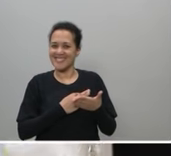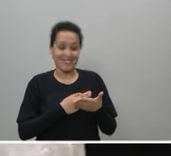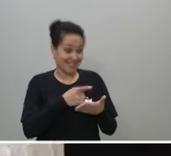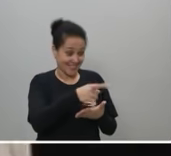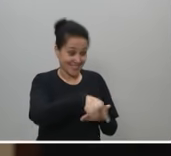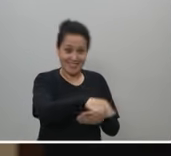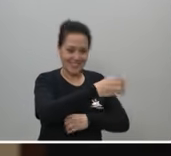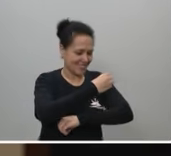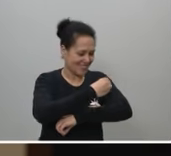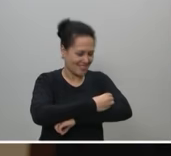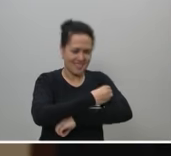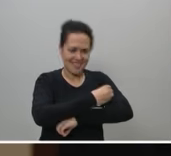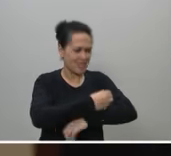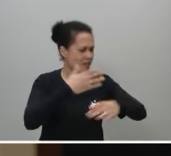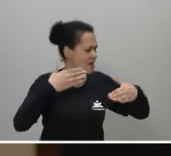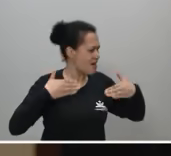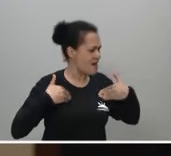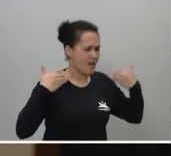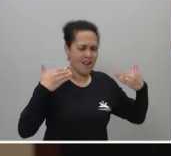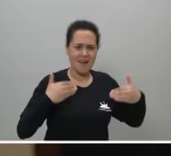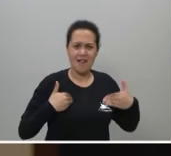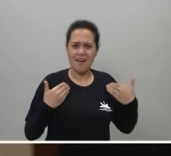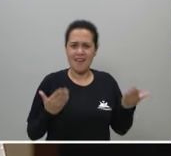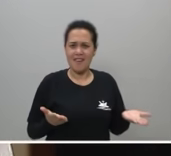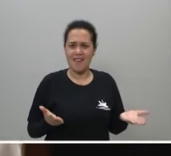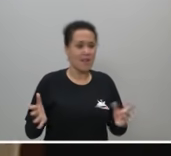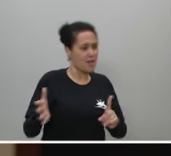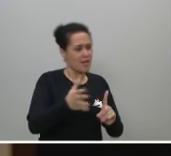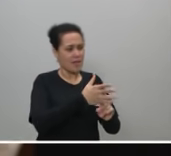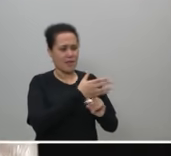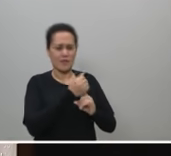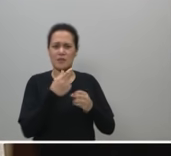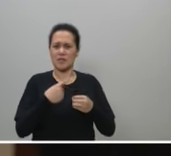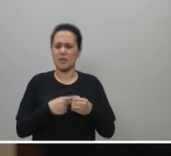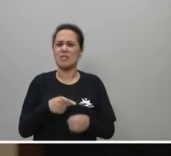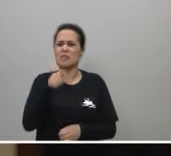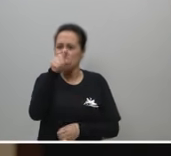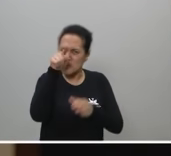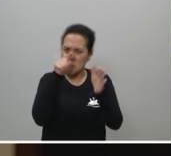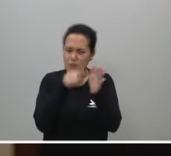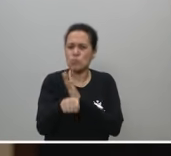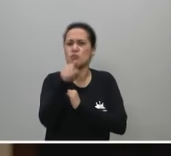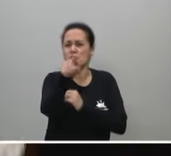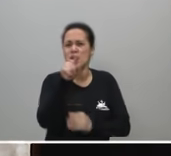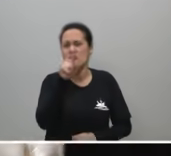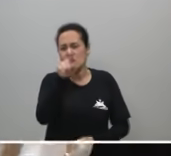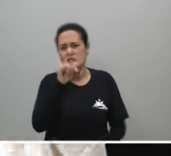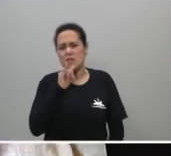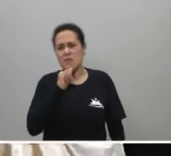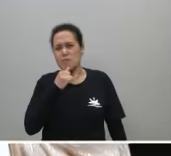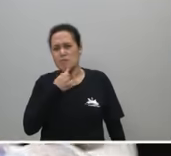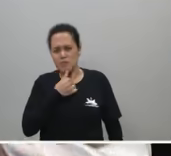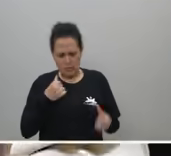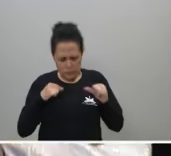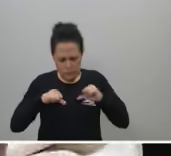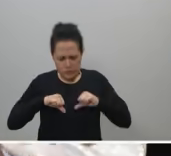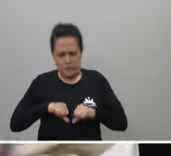eu te pergunto, por que tanta tristeza? Por que você está tão desanimado? Por que o mundo está